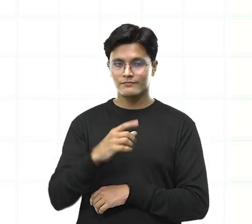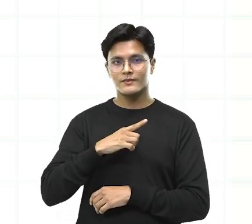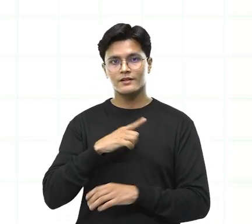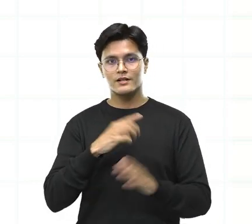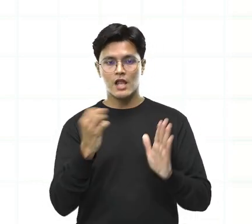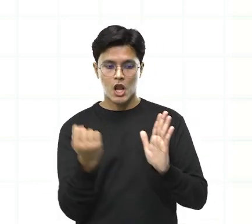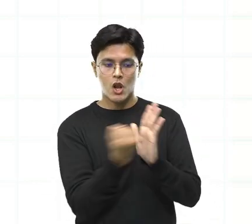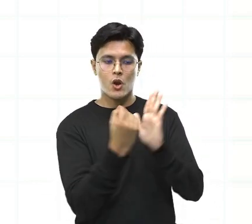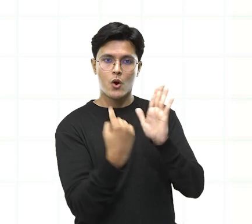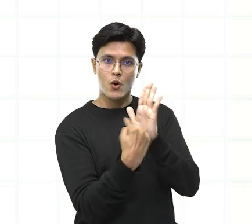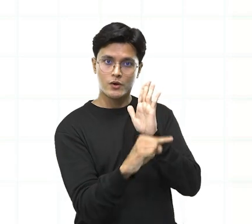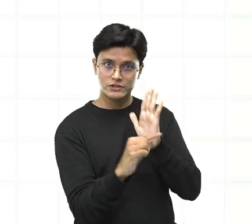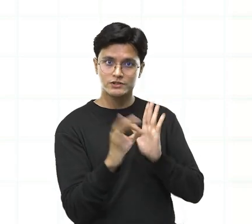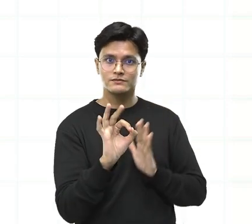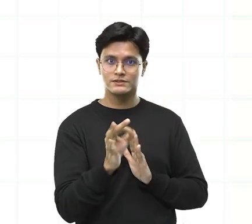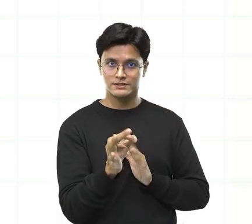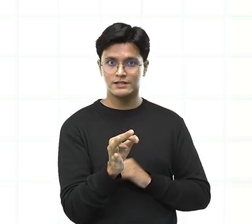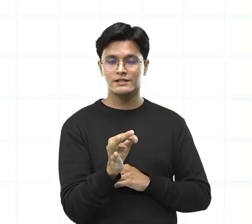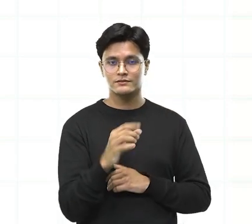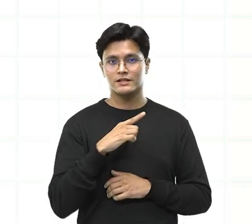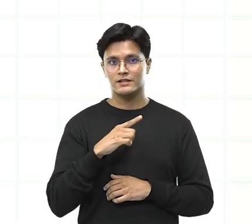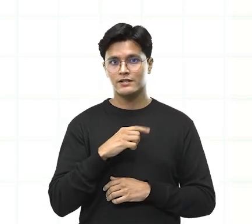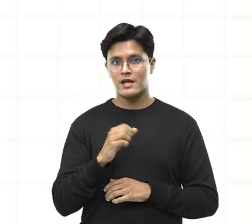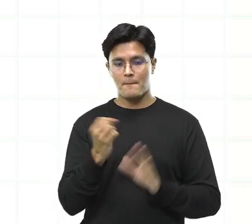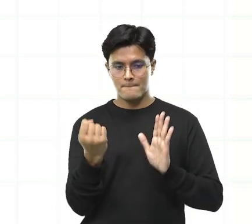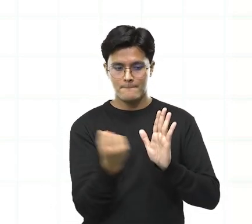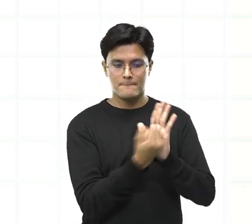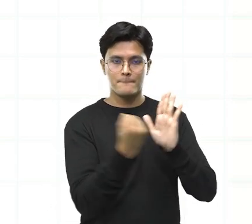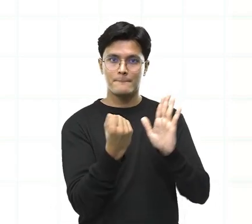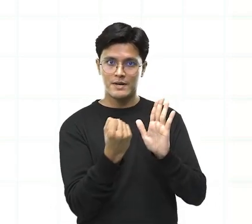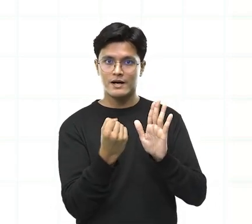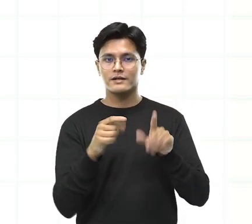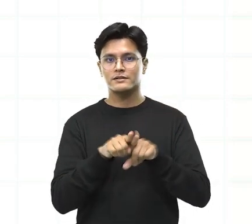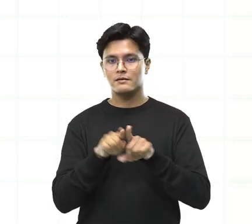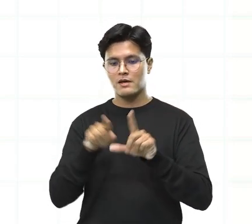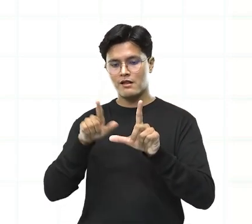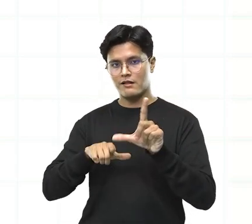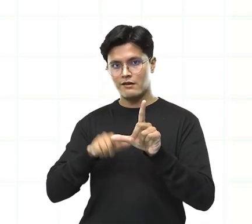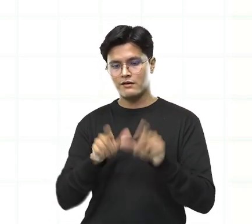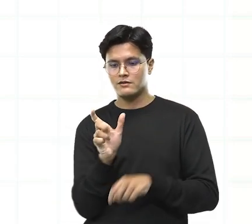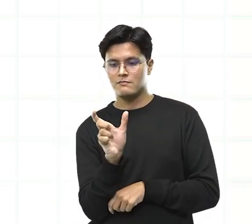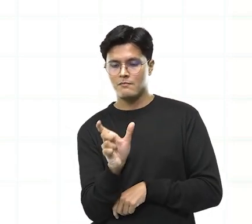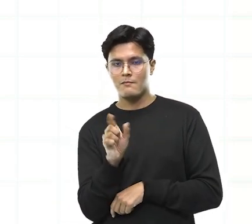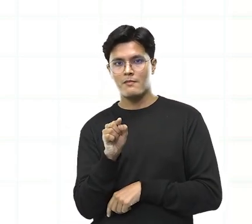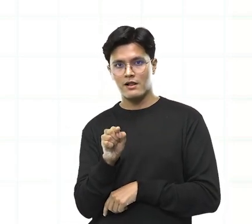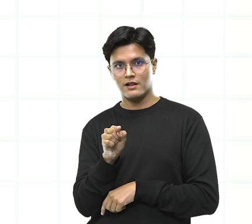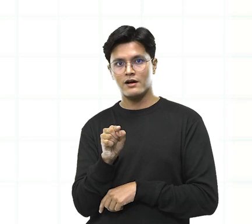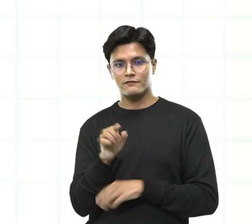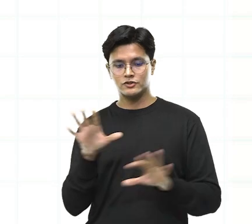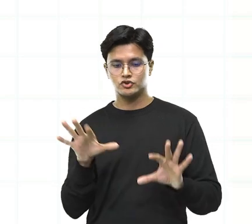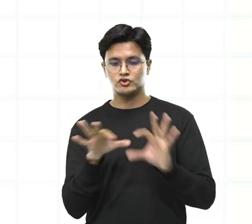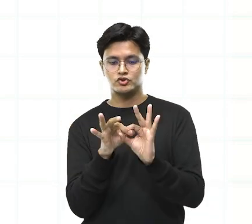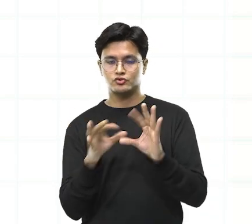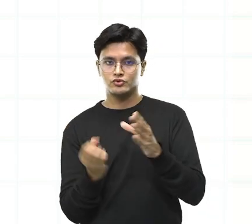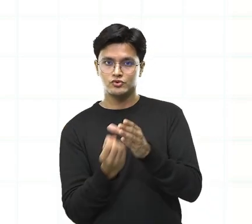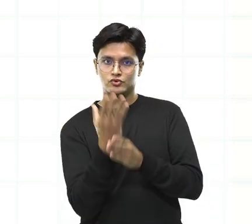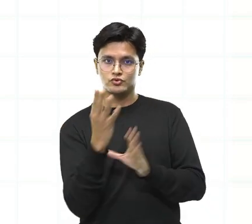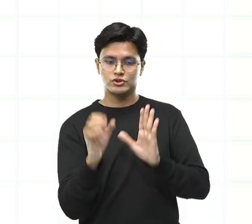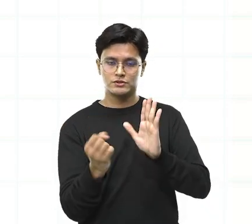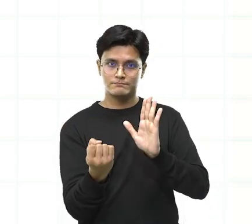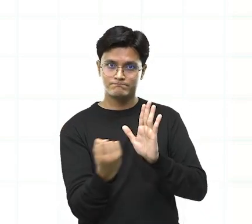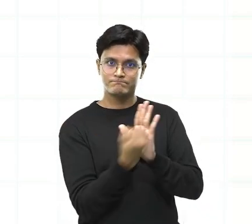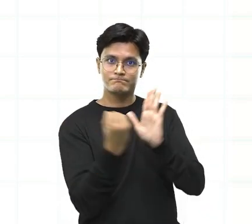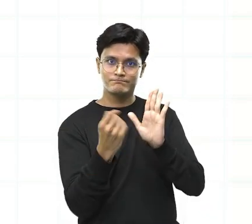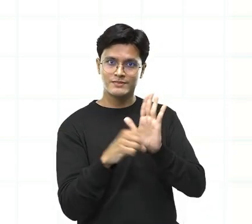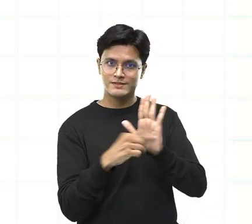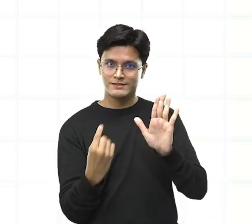a marca aqui do brasão e nós temos o nosso logotipo, né? Que é um grupo de letras aí que